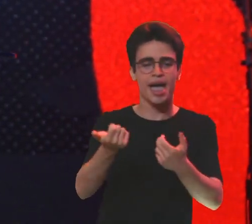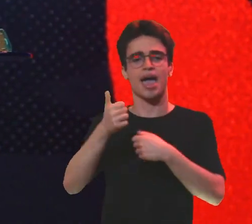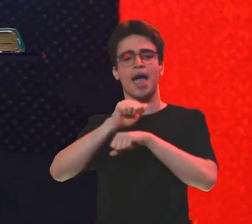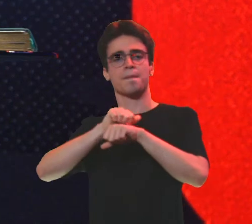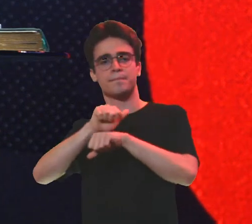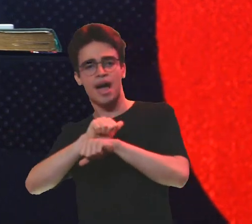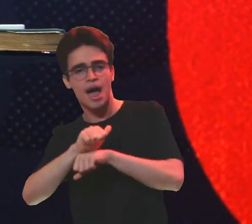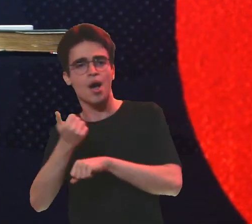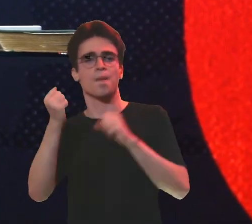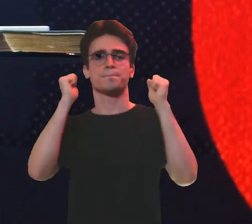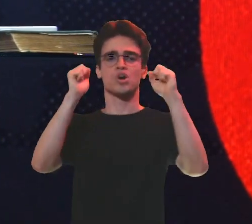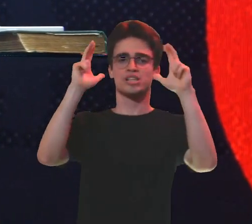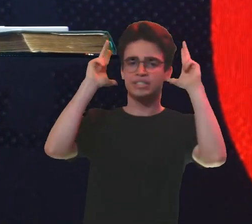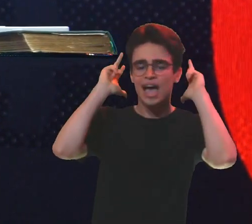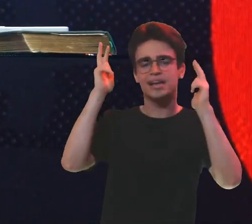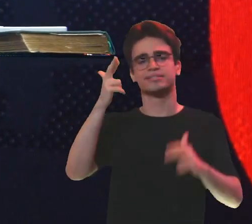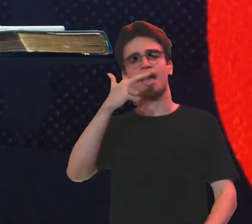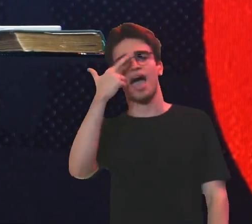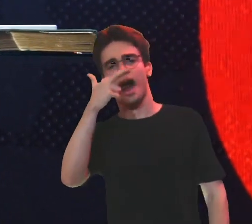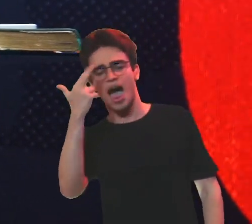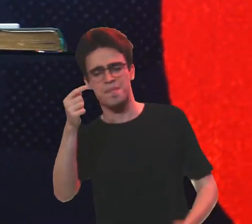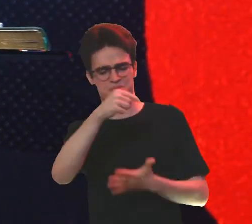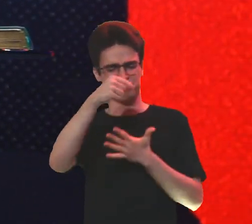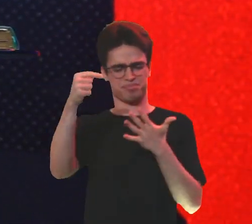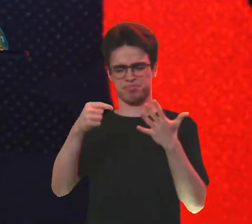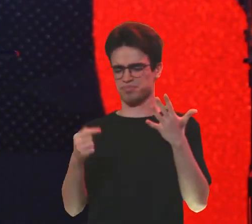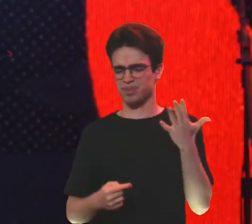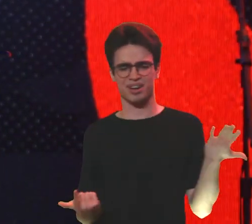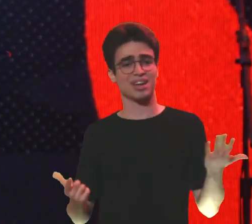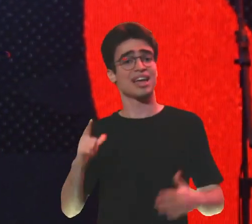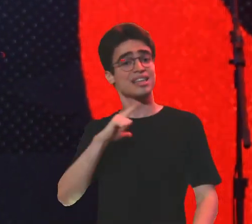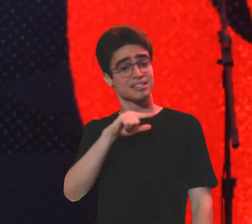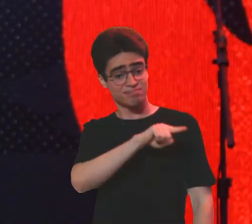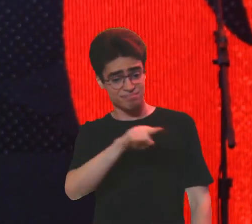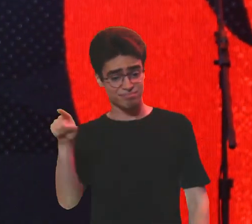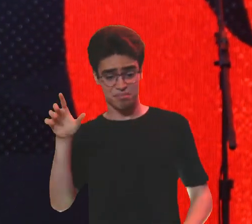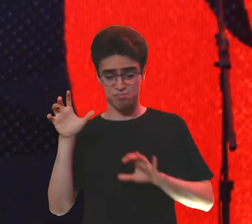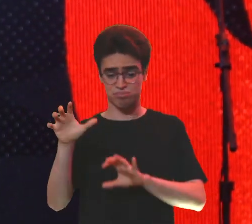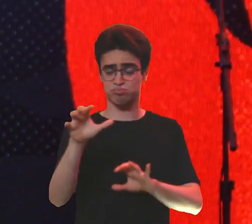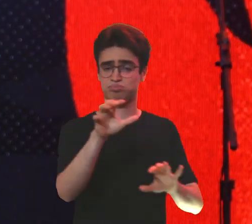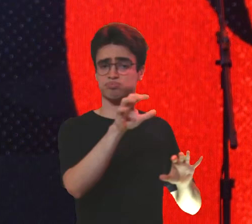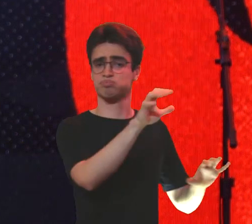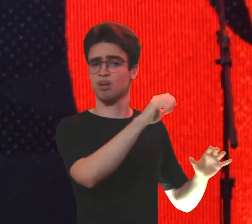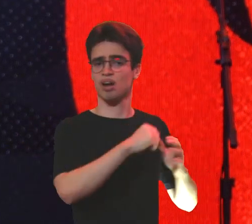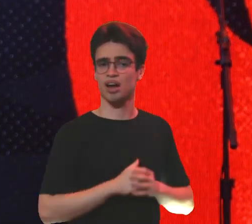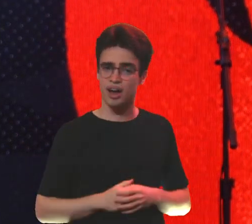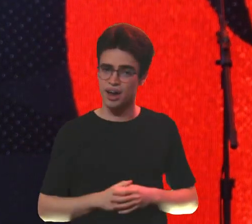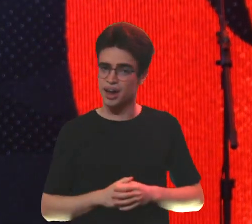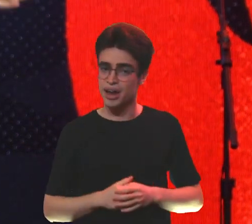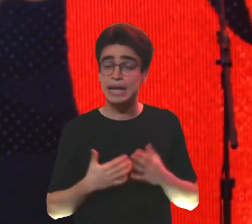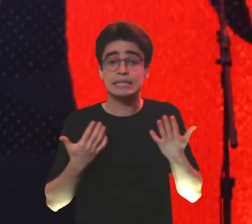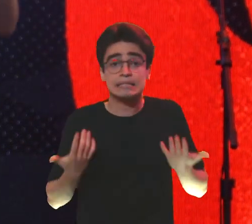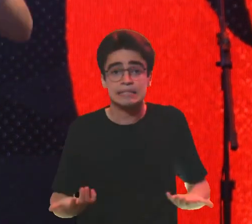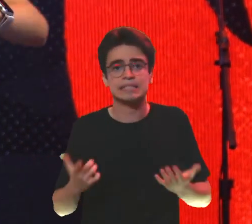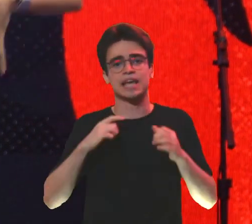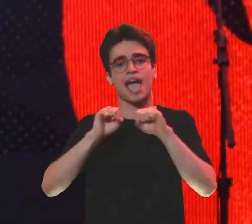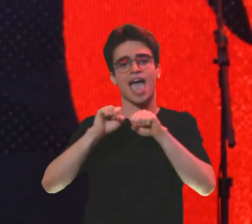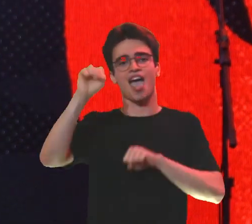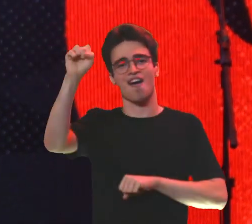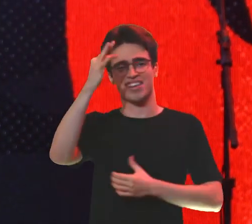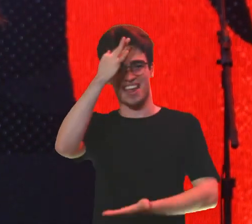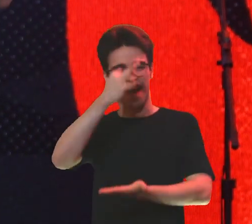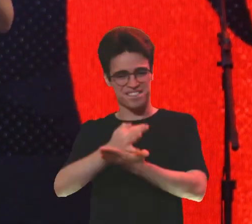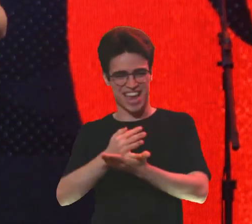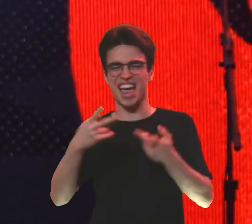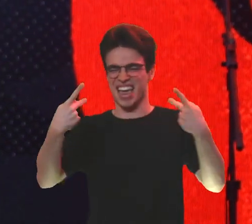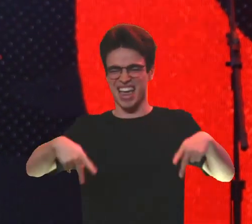Moisés, de Raabe. Nós vemos marcas dos heróis da fé nos grandes avivalistas. Os heróis da fé modernos, todos